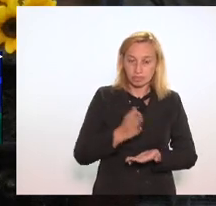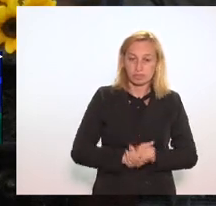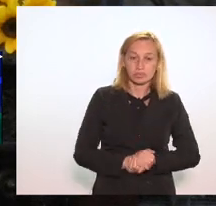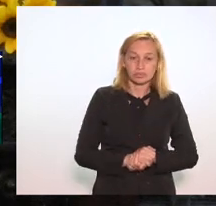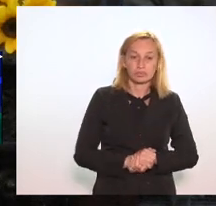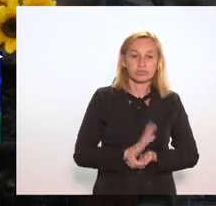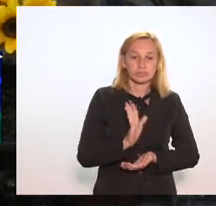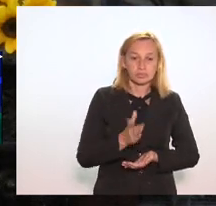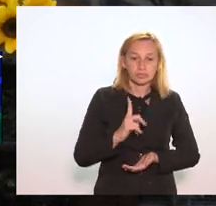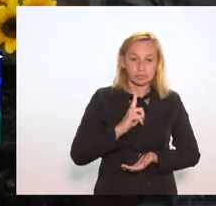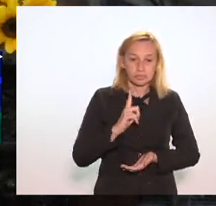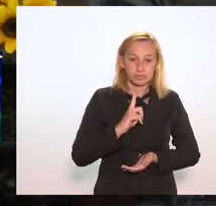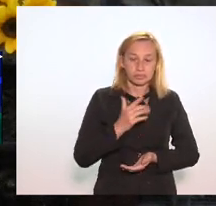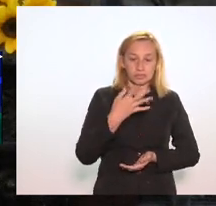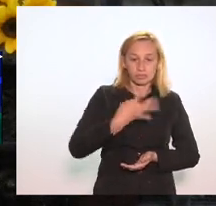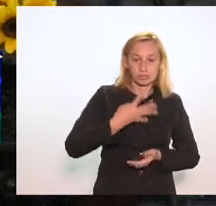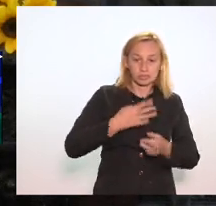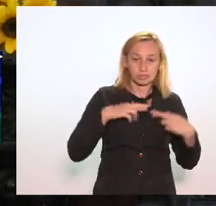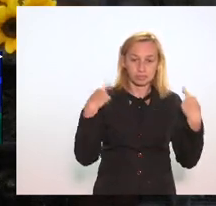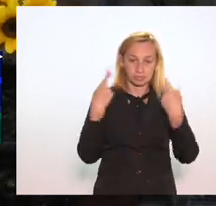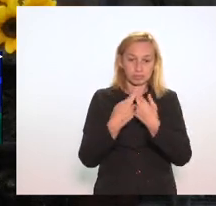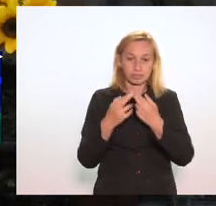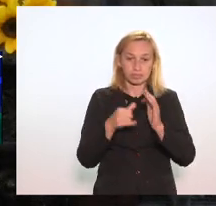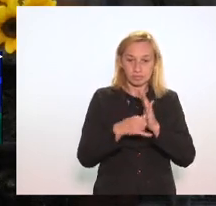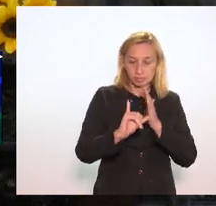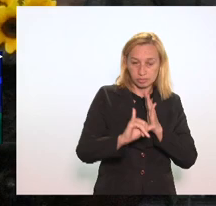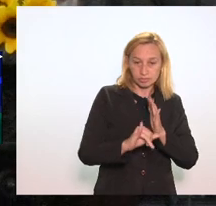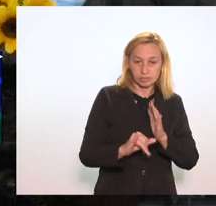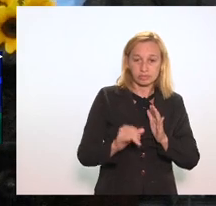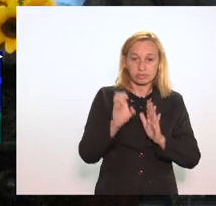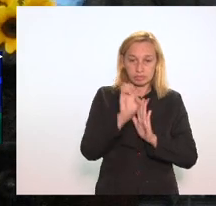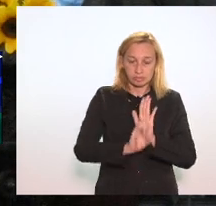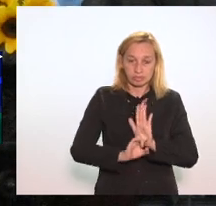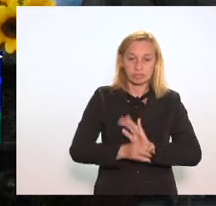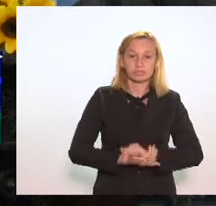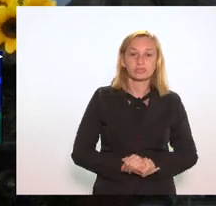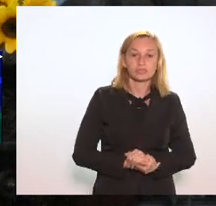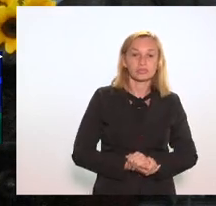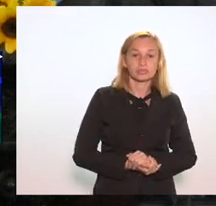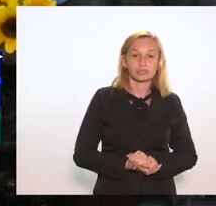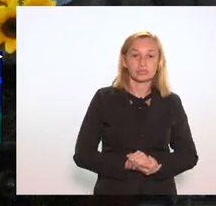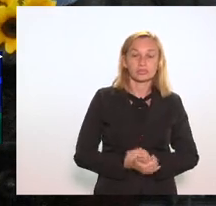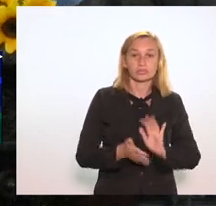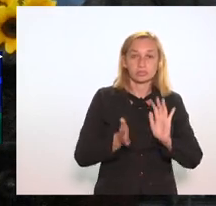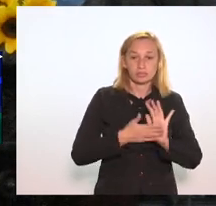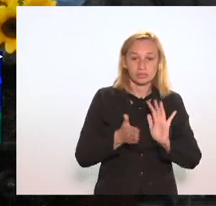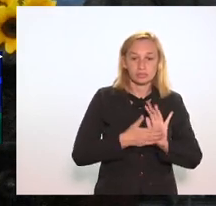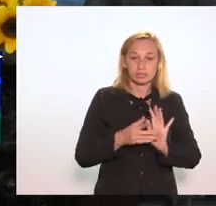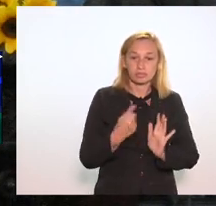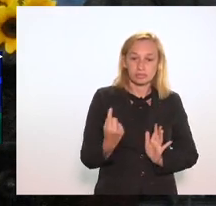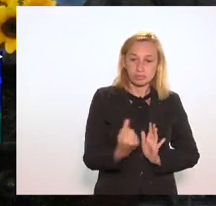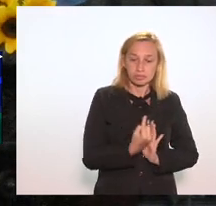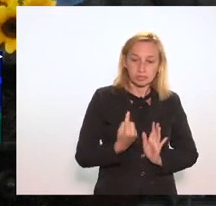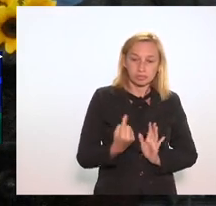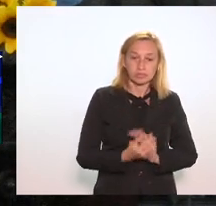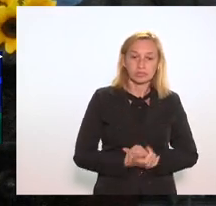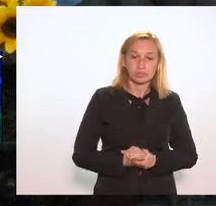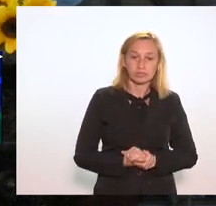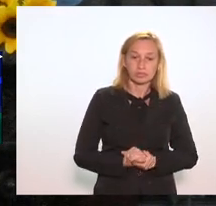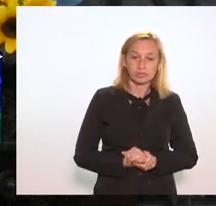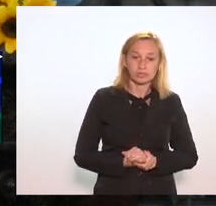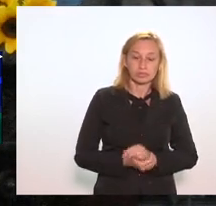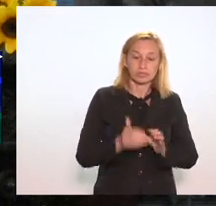nós já temos a quarta sessão extraordinária publicada com as emendas eu vou propor que a gente eu